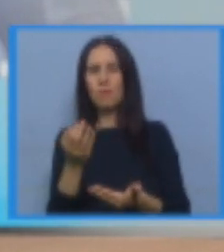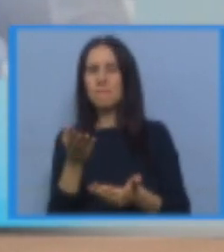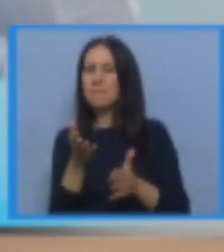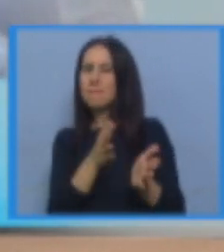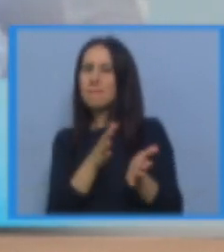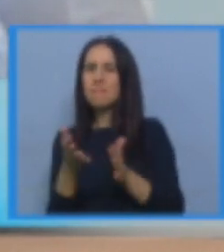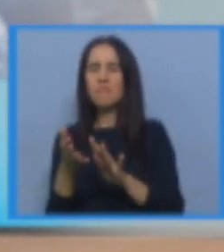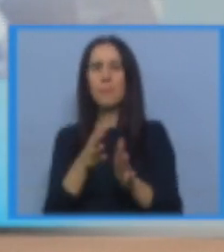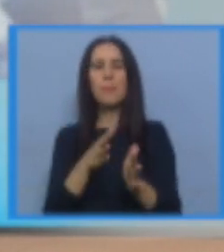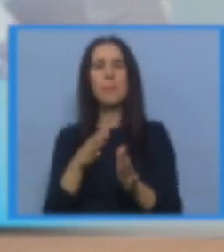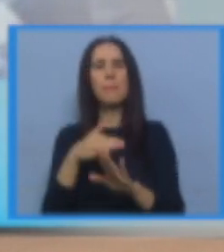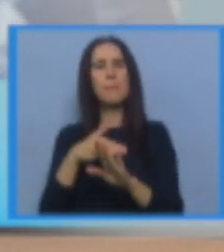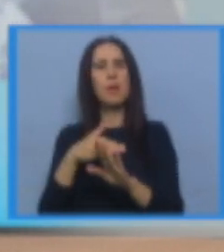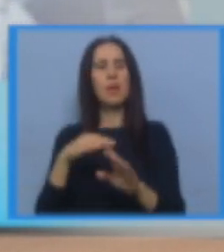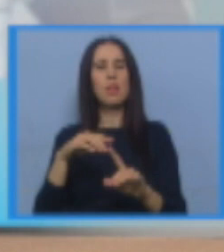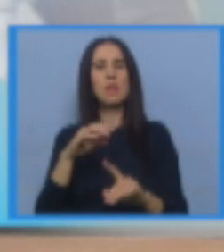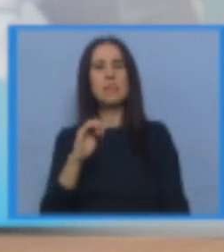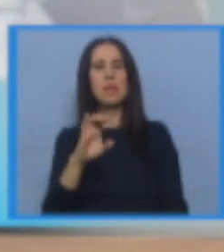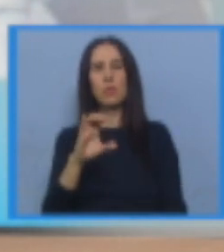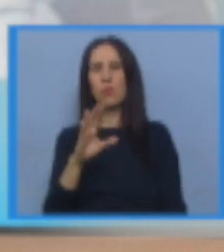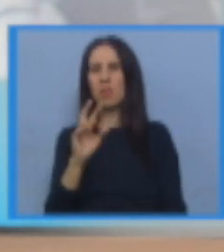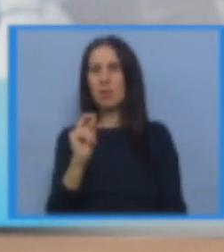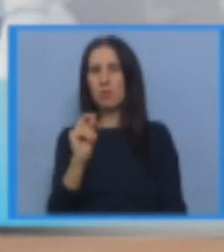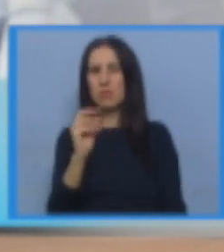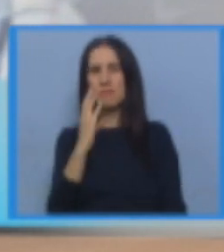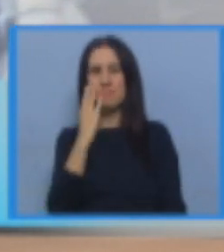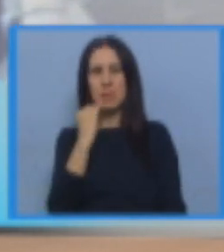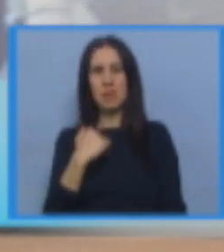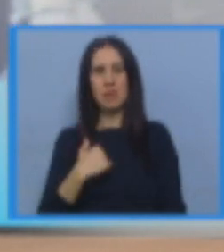ali meados do século XIII, creio,